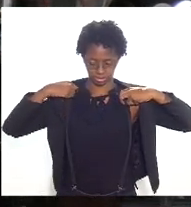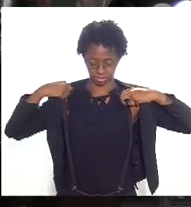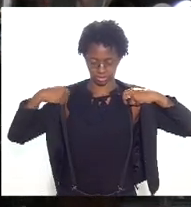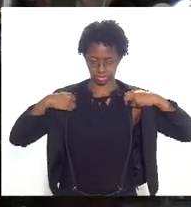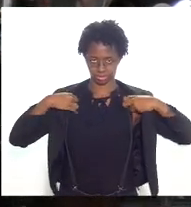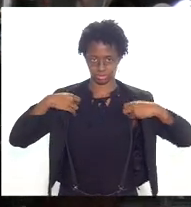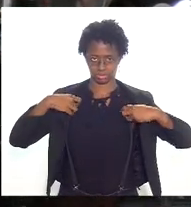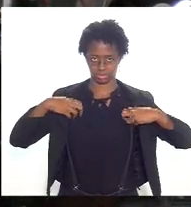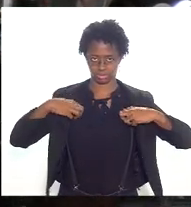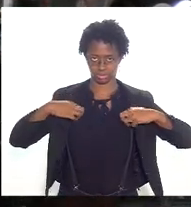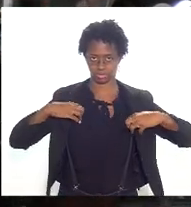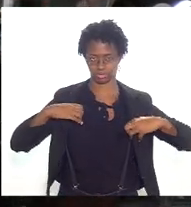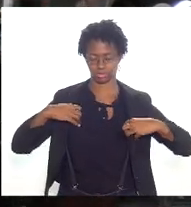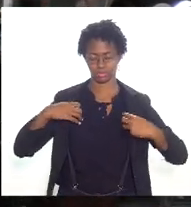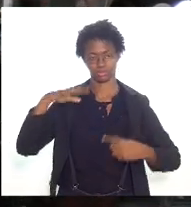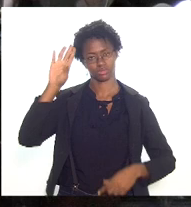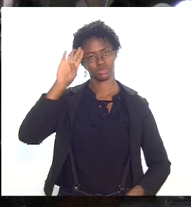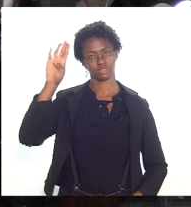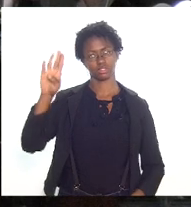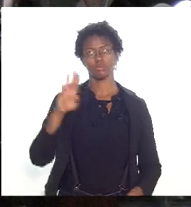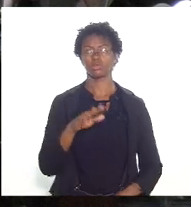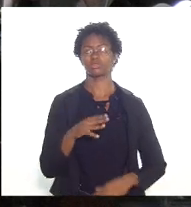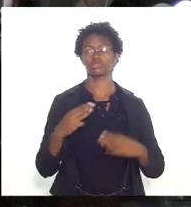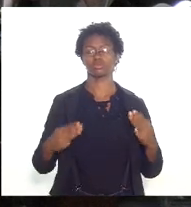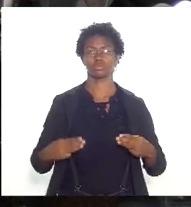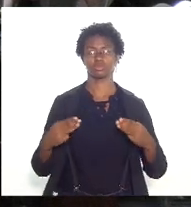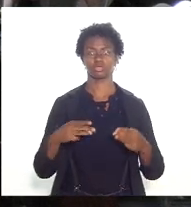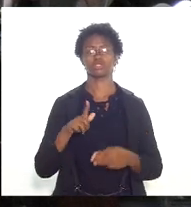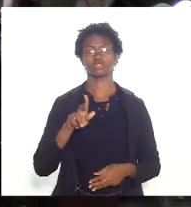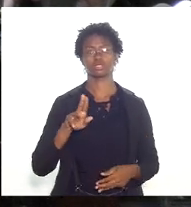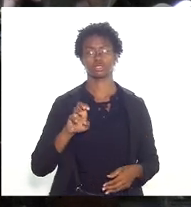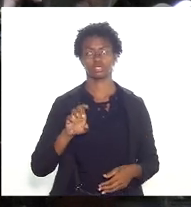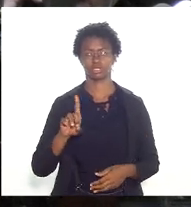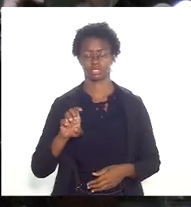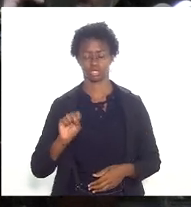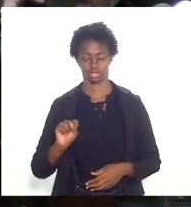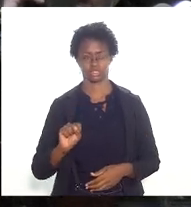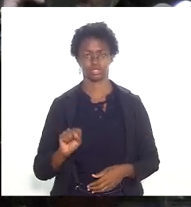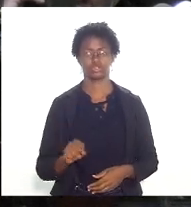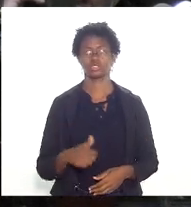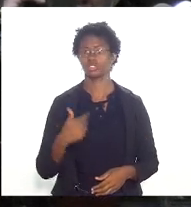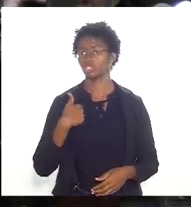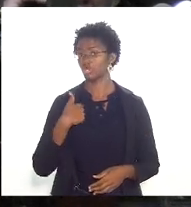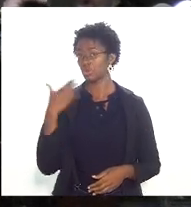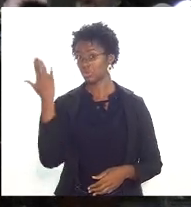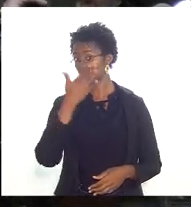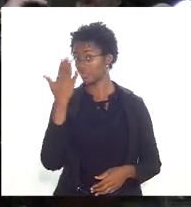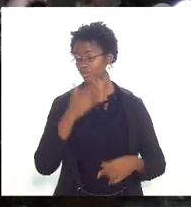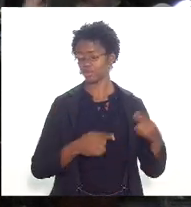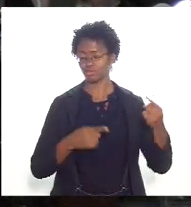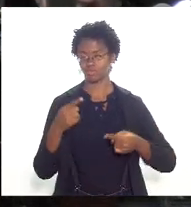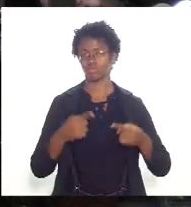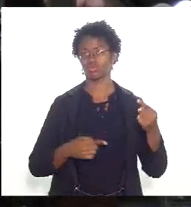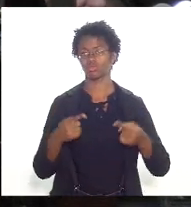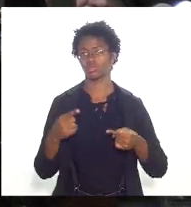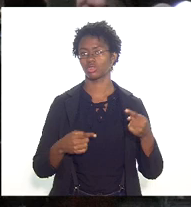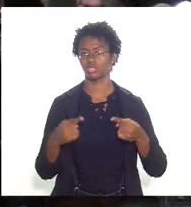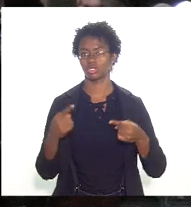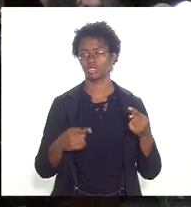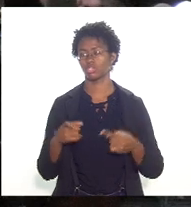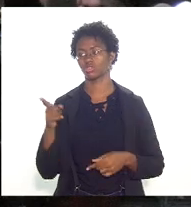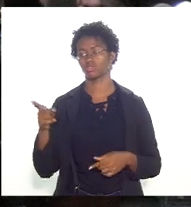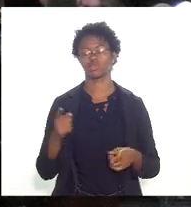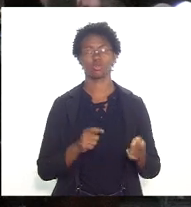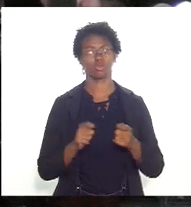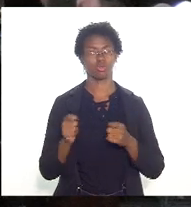senhor Guedes o que não vejo nenhuma política desenvolvimento econômico para o